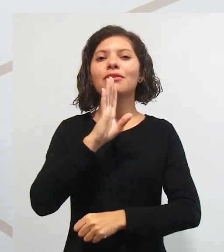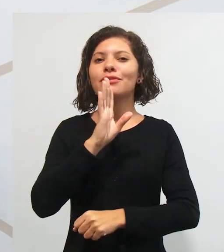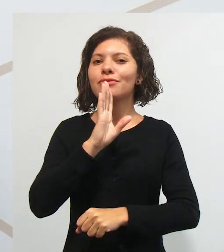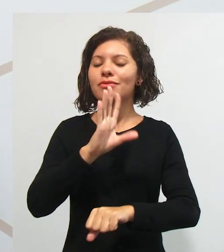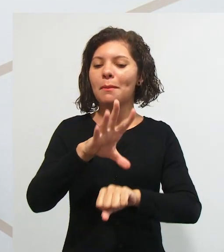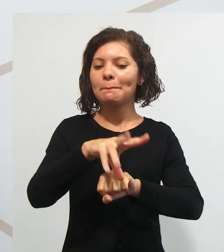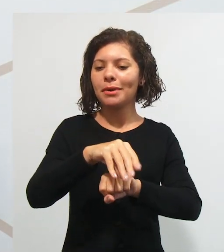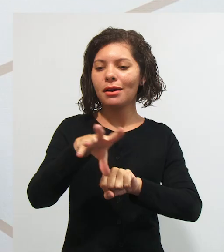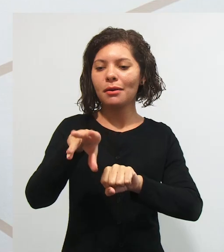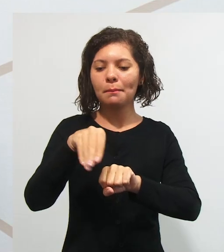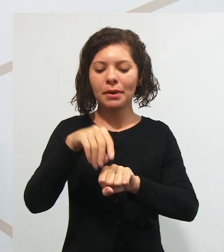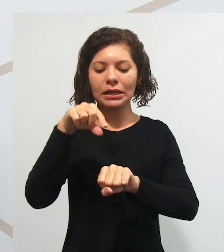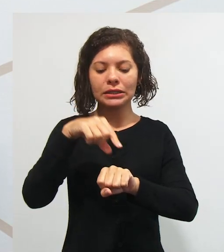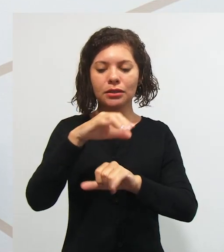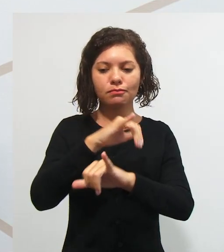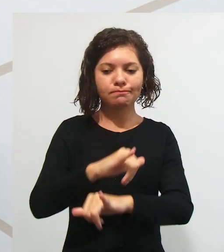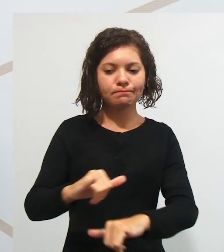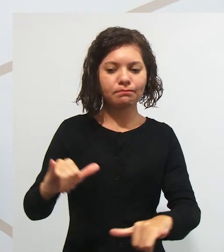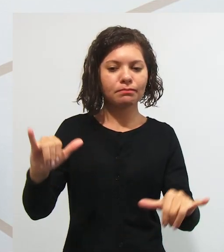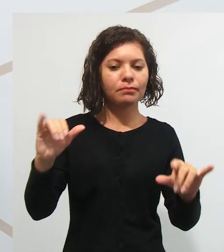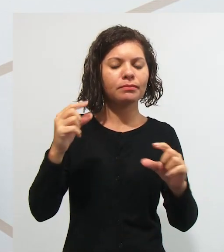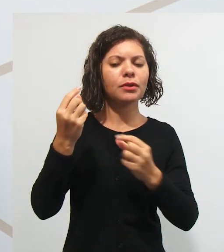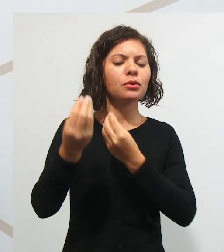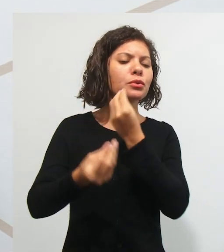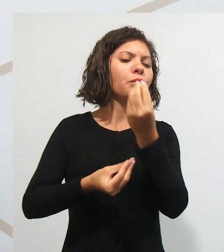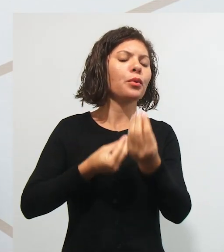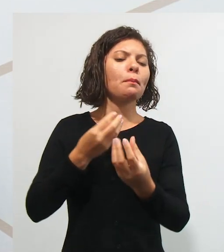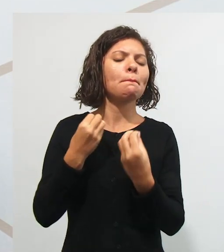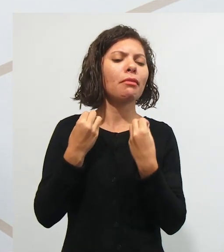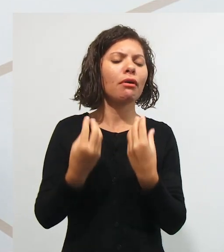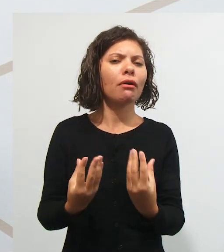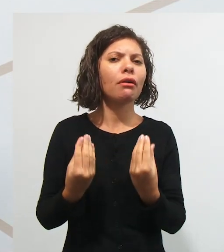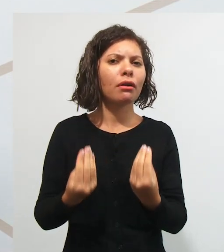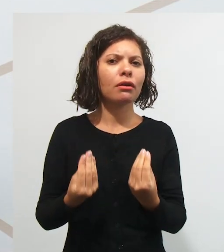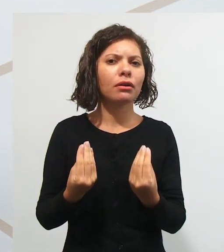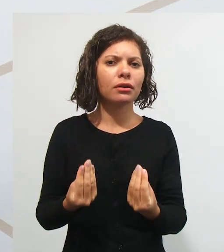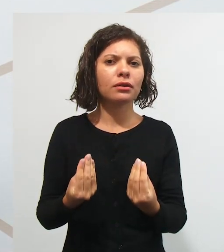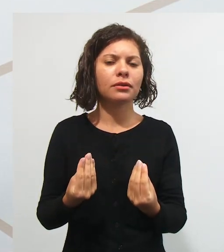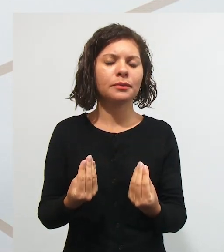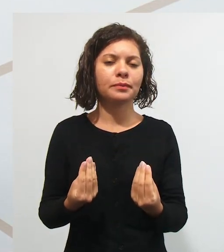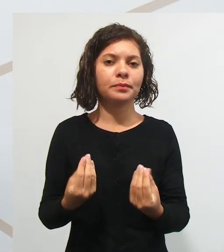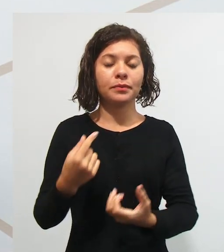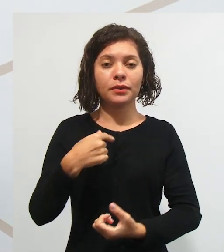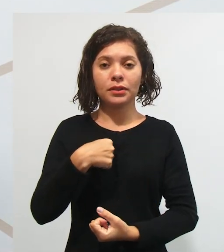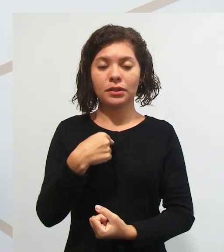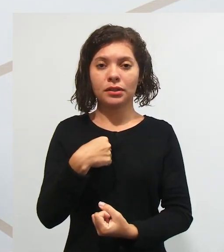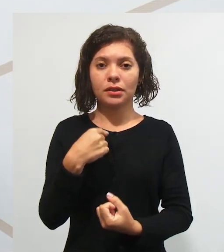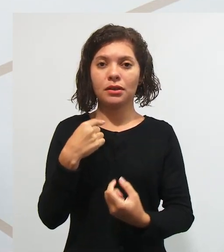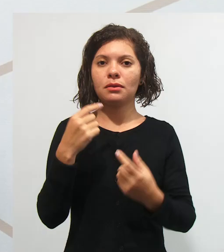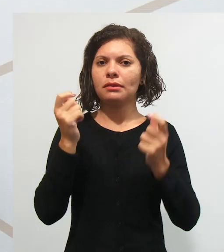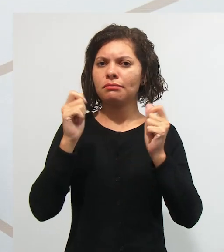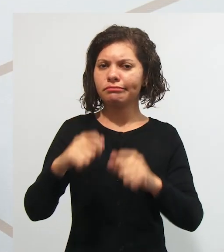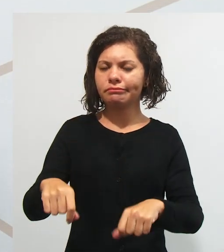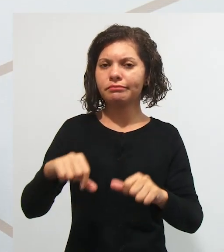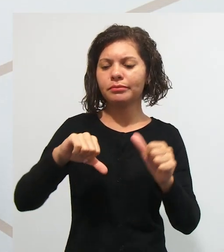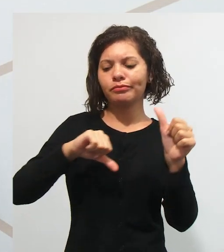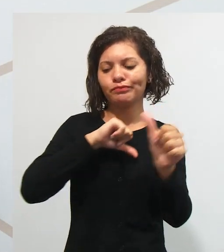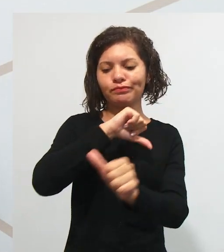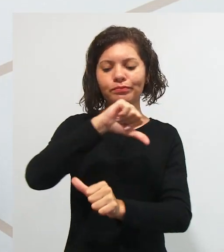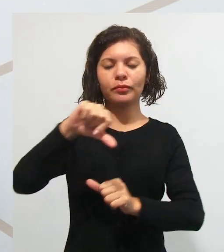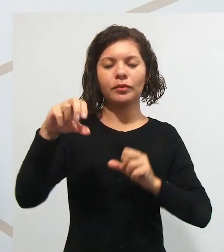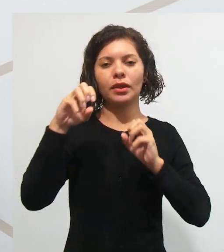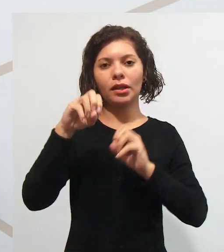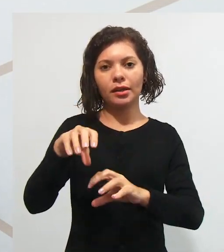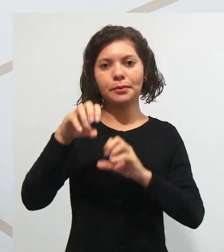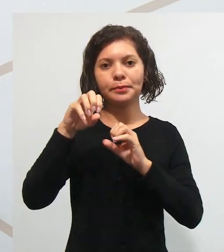ser anunciado, ele vai ser anunciado para quê? Ele vai ser anunciado para que eu possa transformar a educação, para que